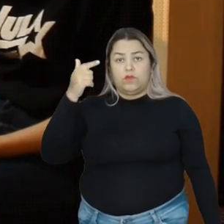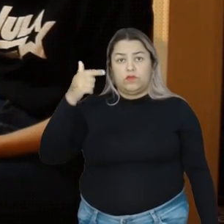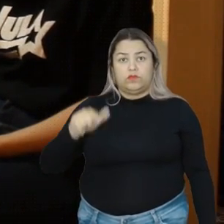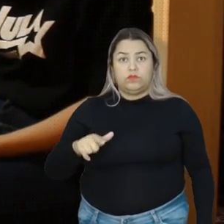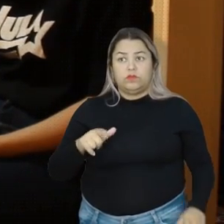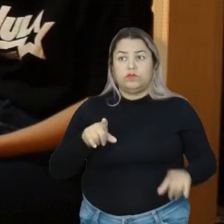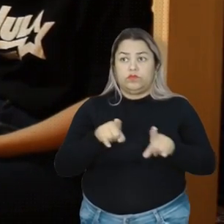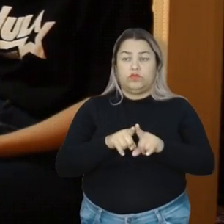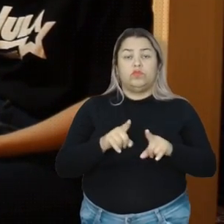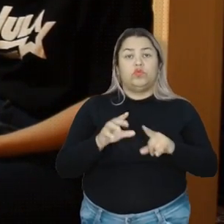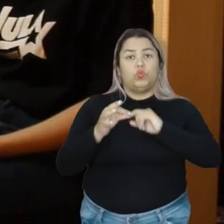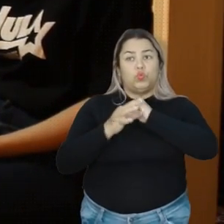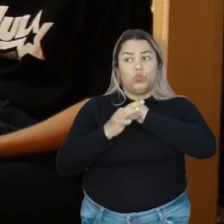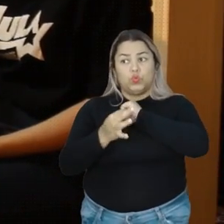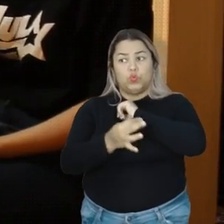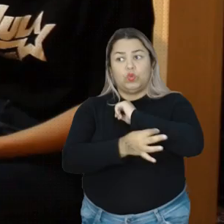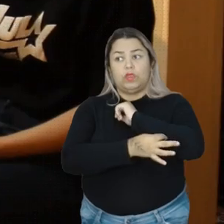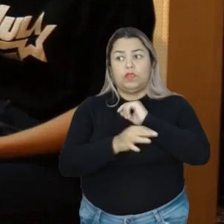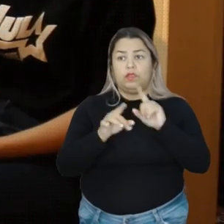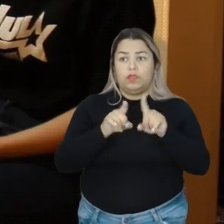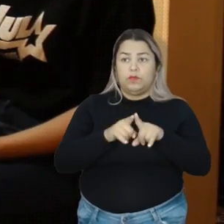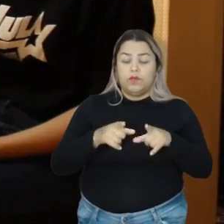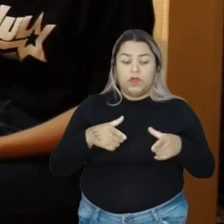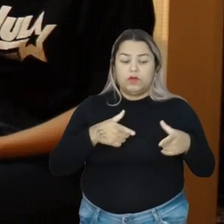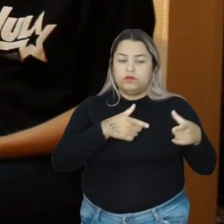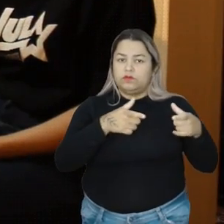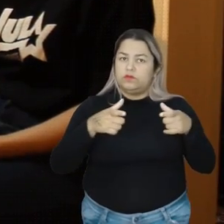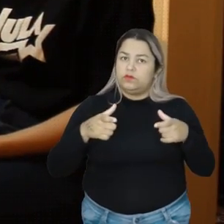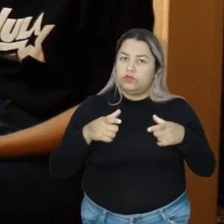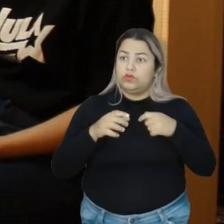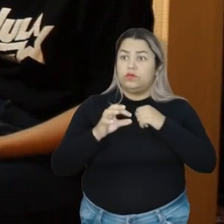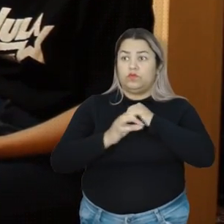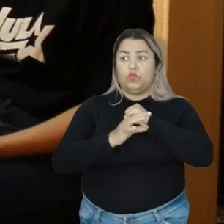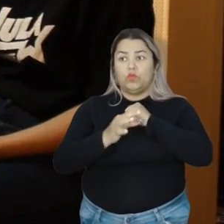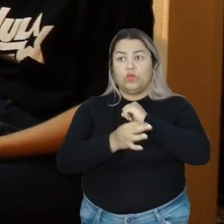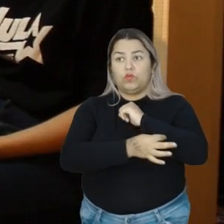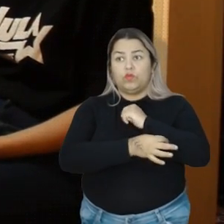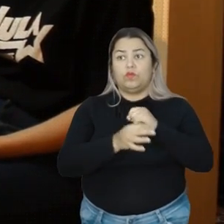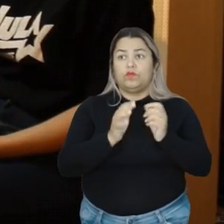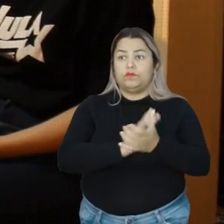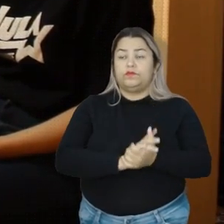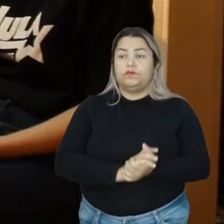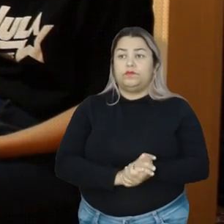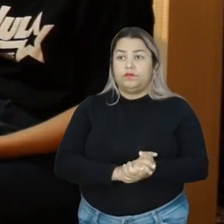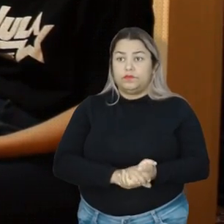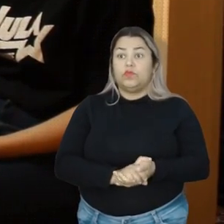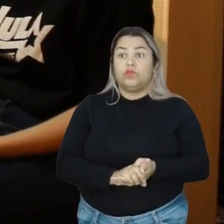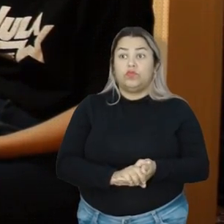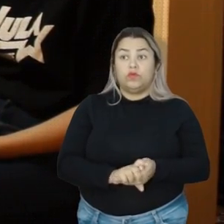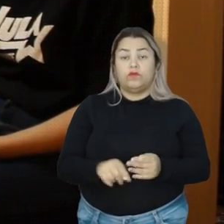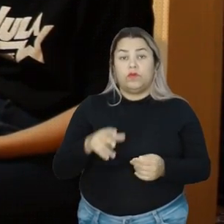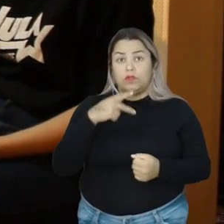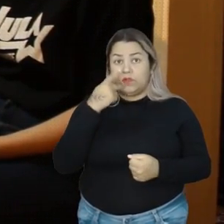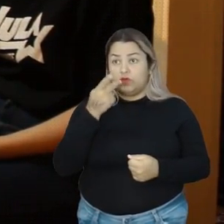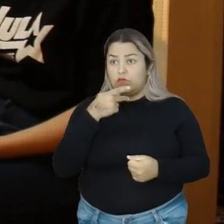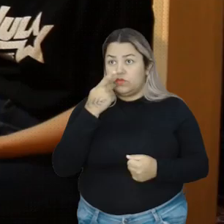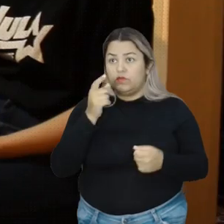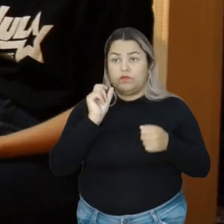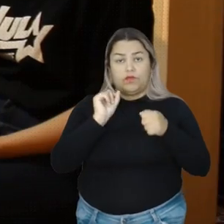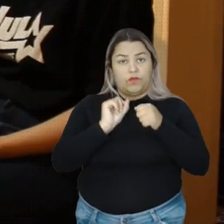dos arquitetos, até os setores de engenheiros, eletricitários e outros, e aí foi se